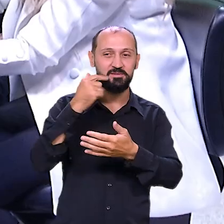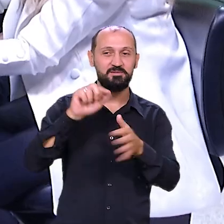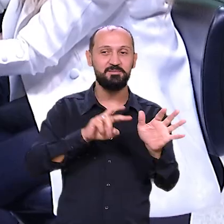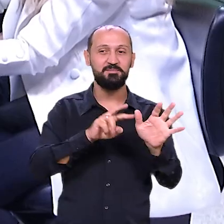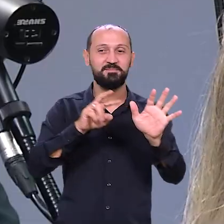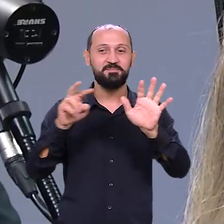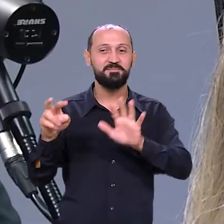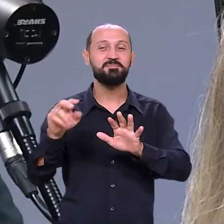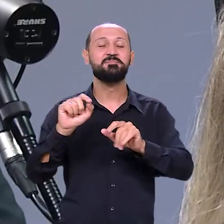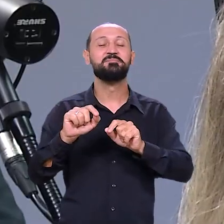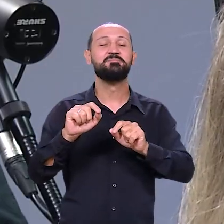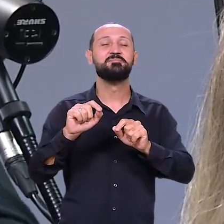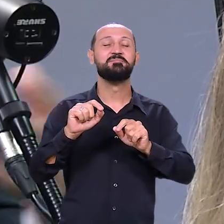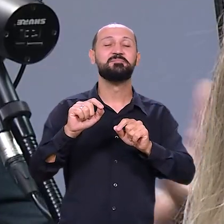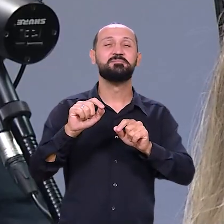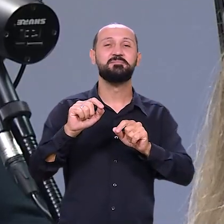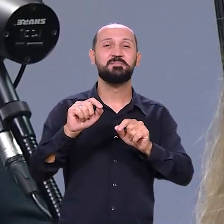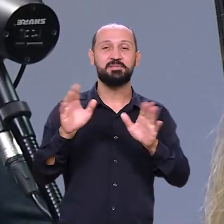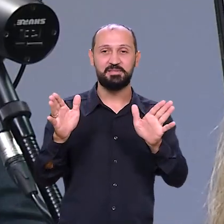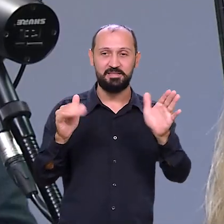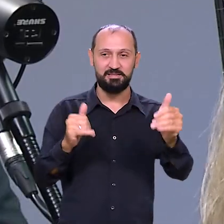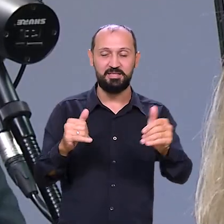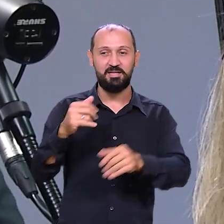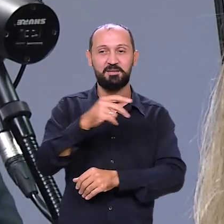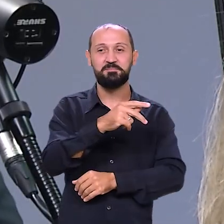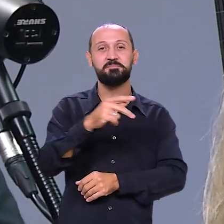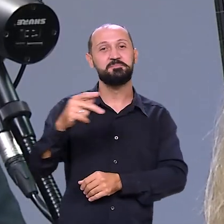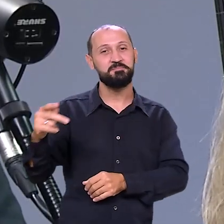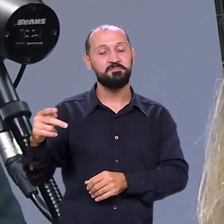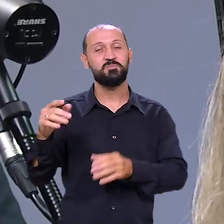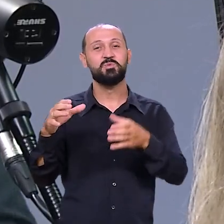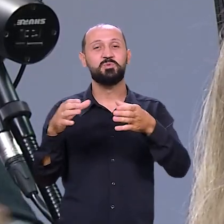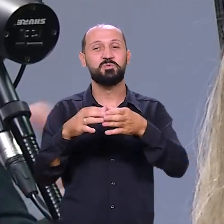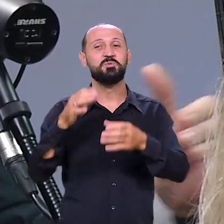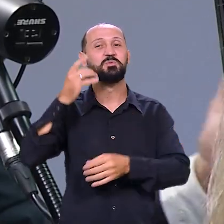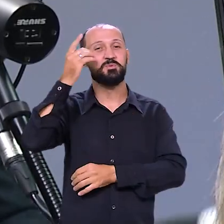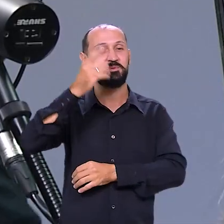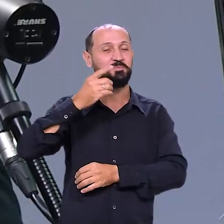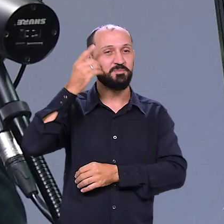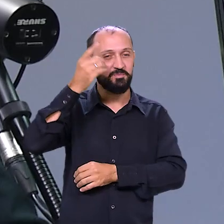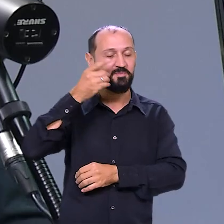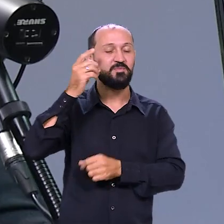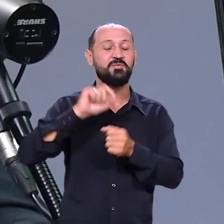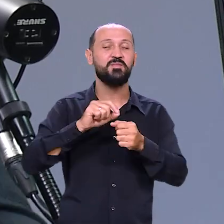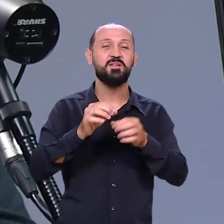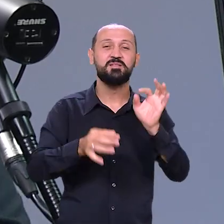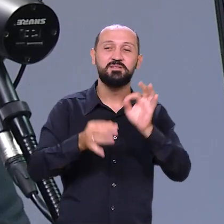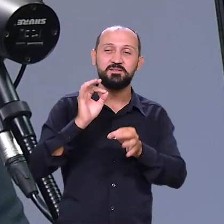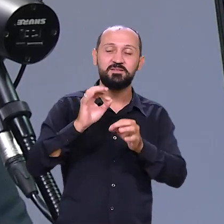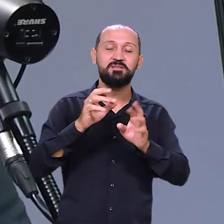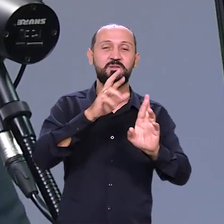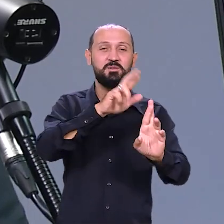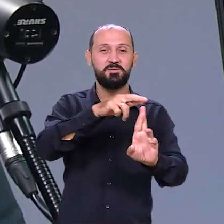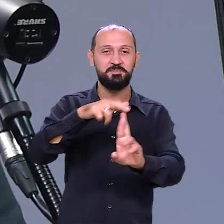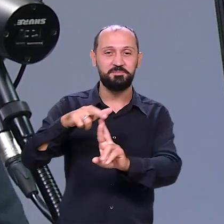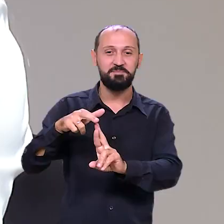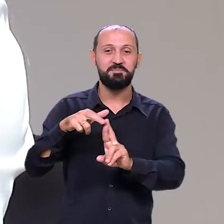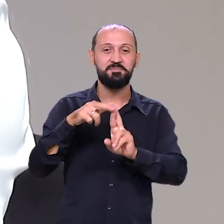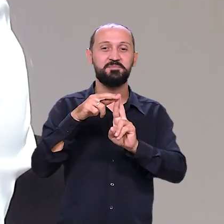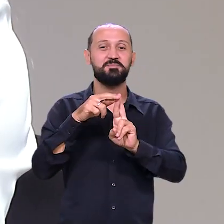Assembleia Legislativa, na sala da presidência, com os deputados, com produtores, com